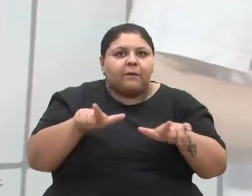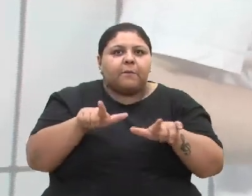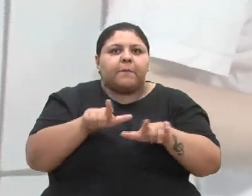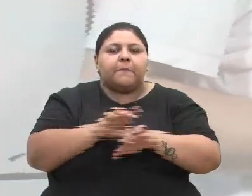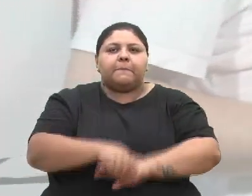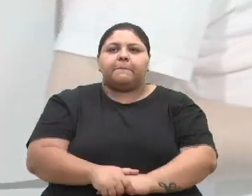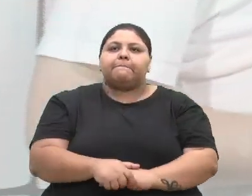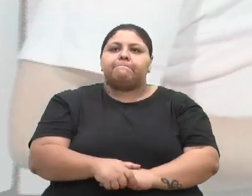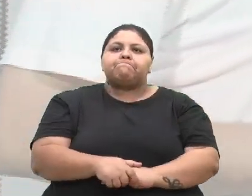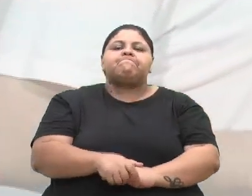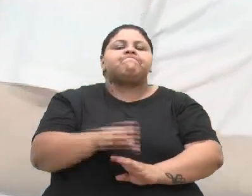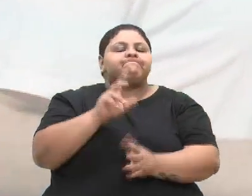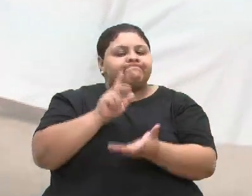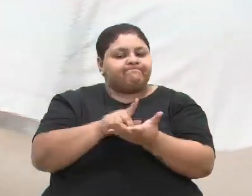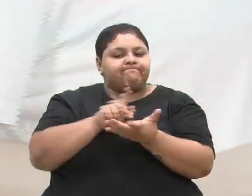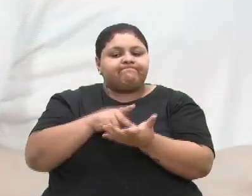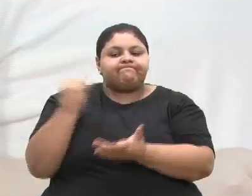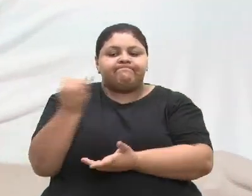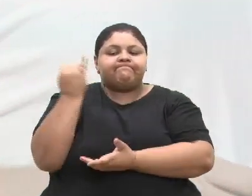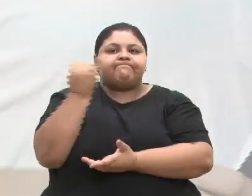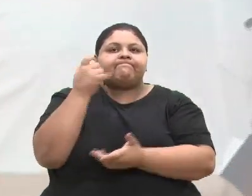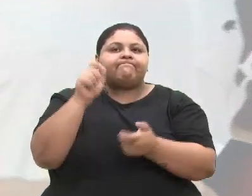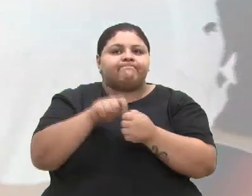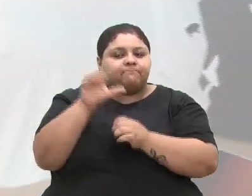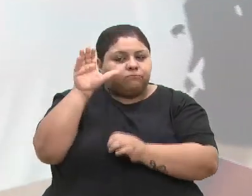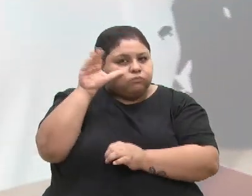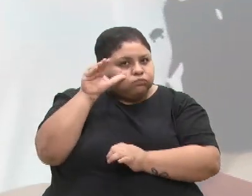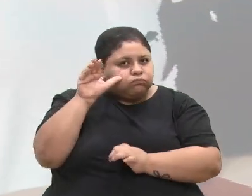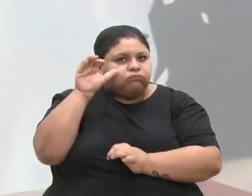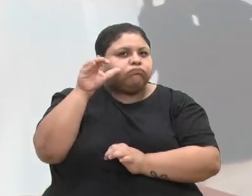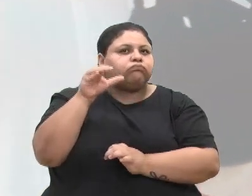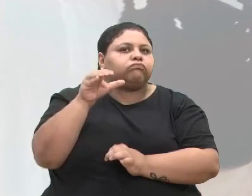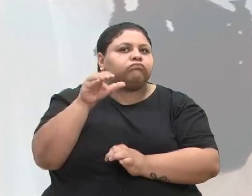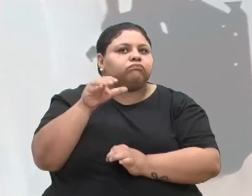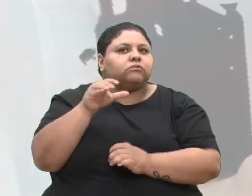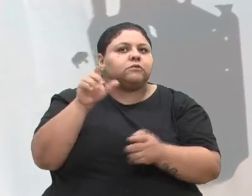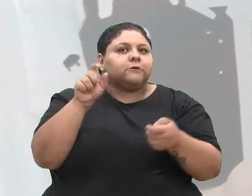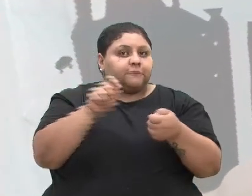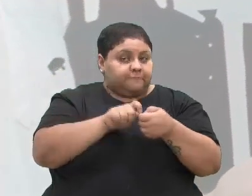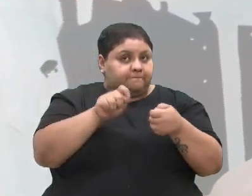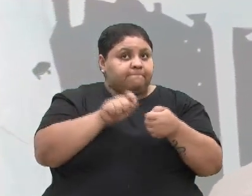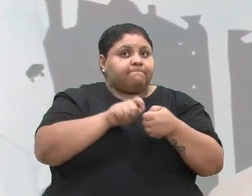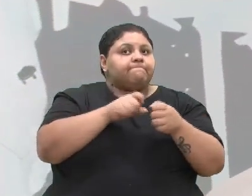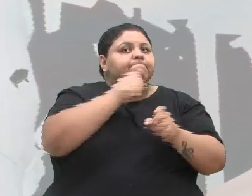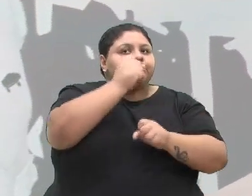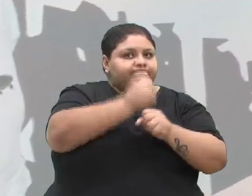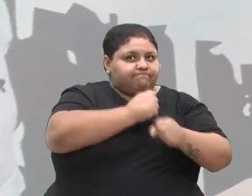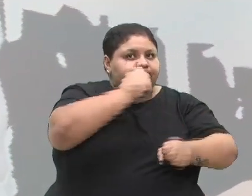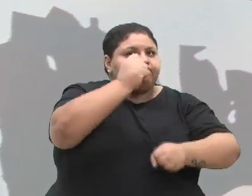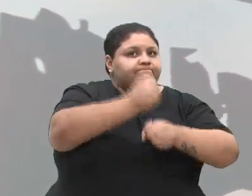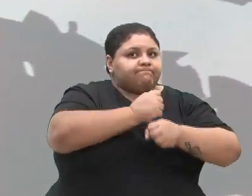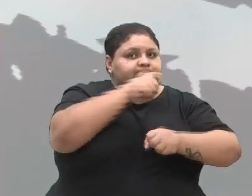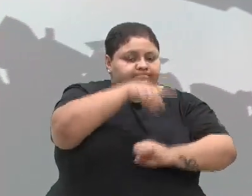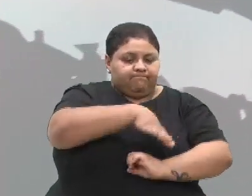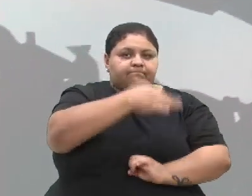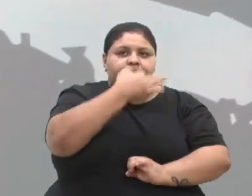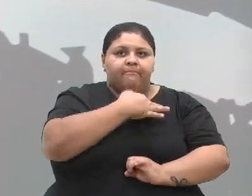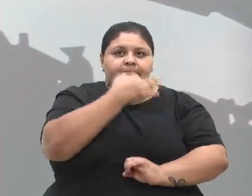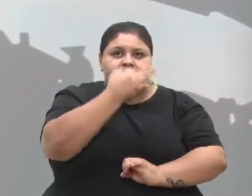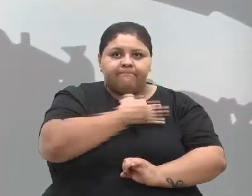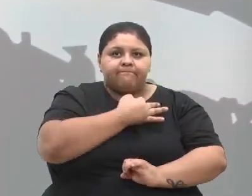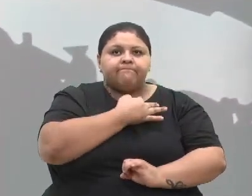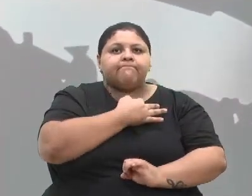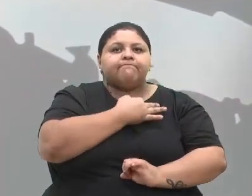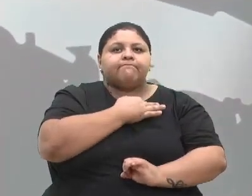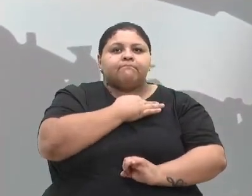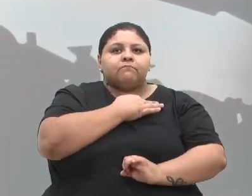É muito importante nós fazermos a observação que está sendo realizada obras aqui em Caxias do Sul que